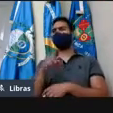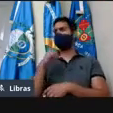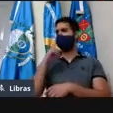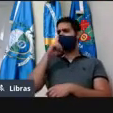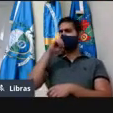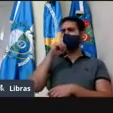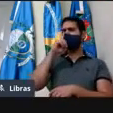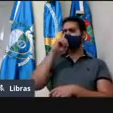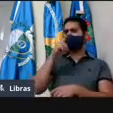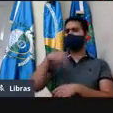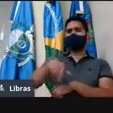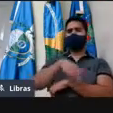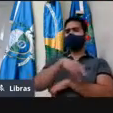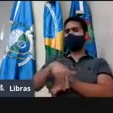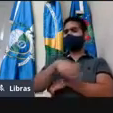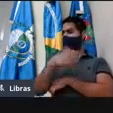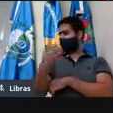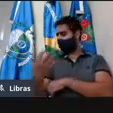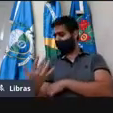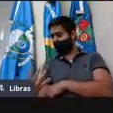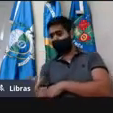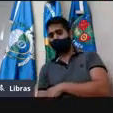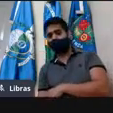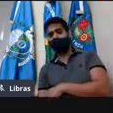está caindo, já tem está